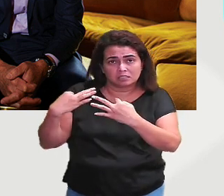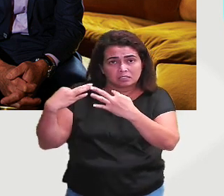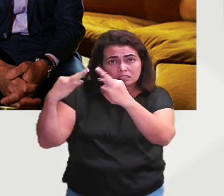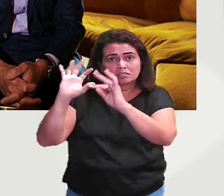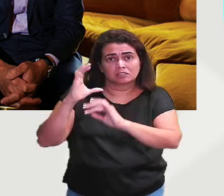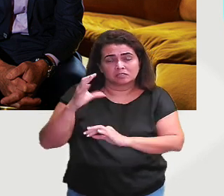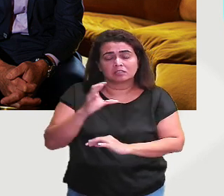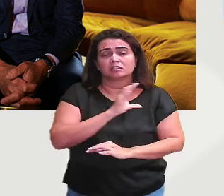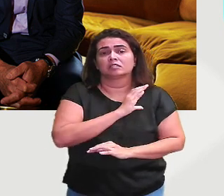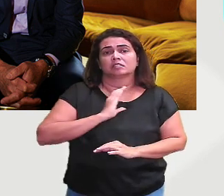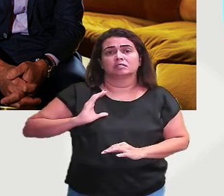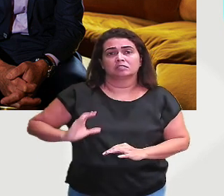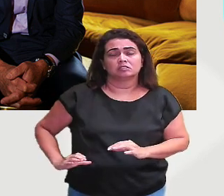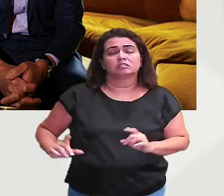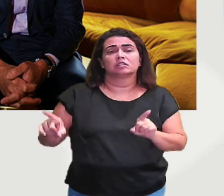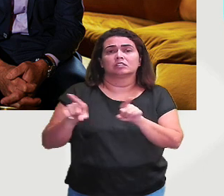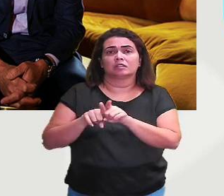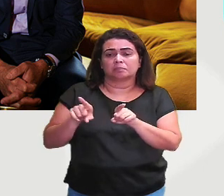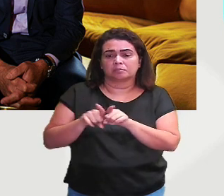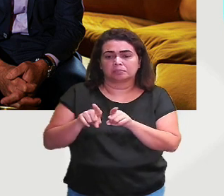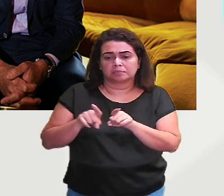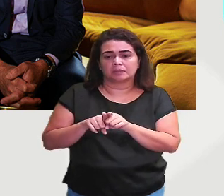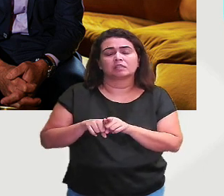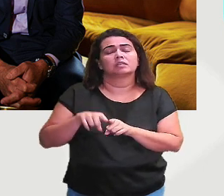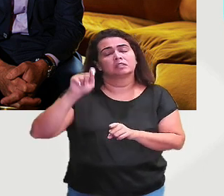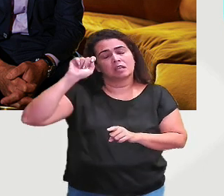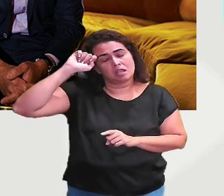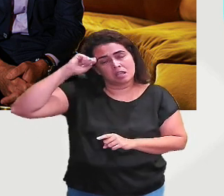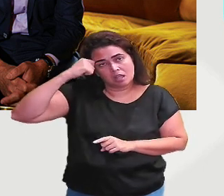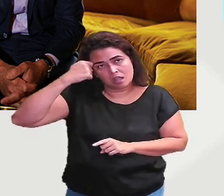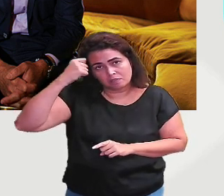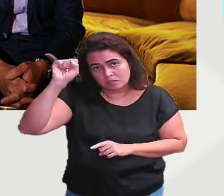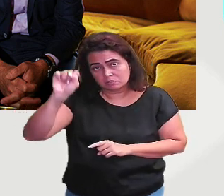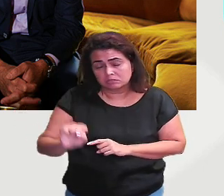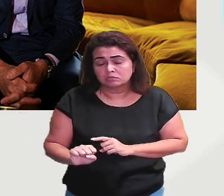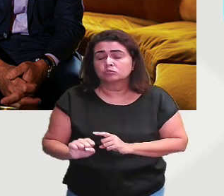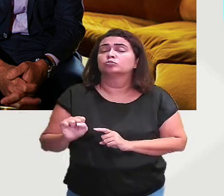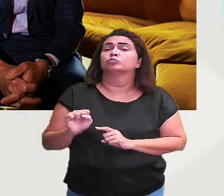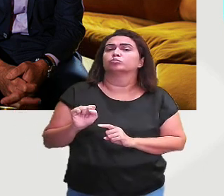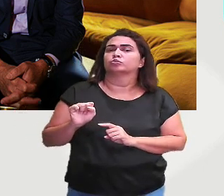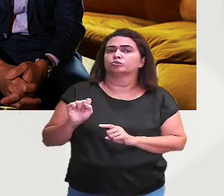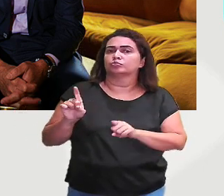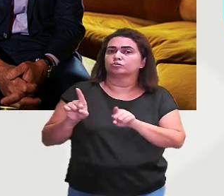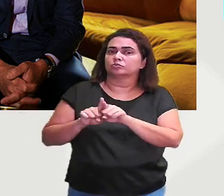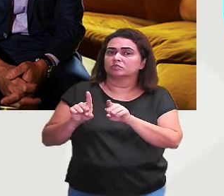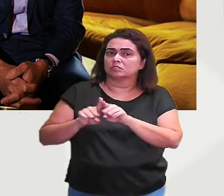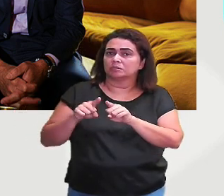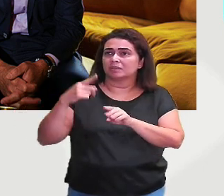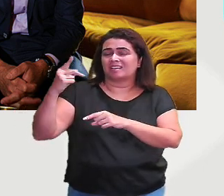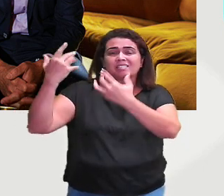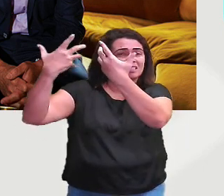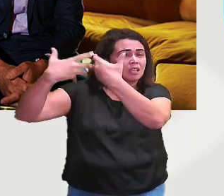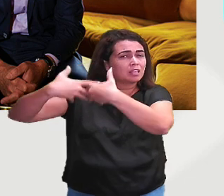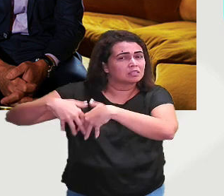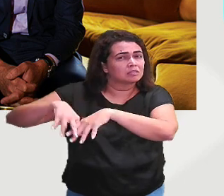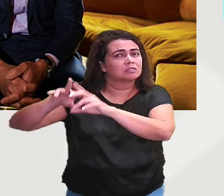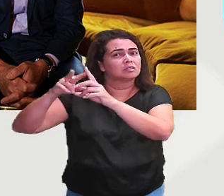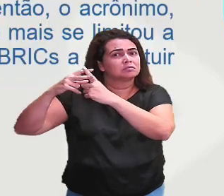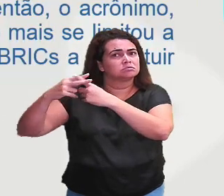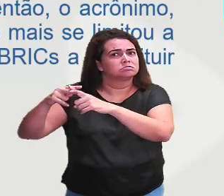depois a África do Sul também se industrializando e explorando muito seus recursos minerais. Então,